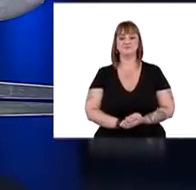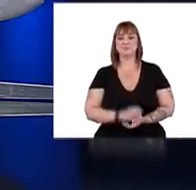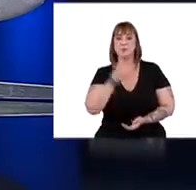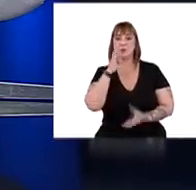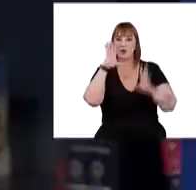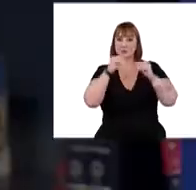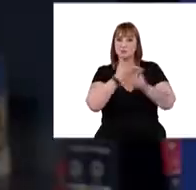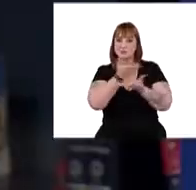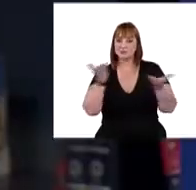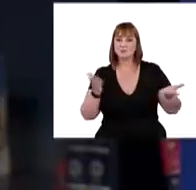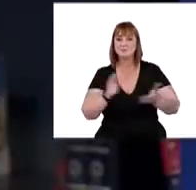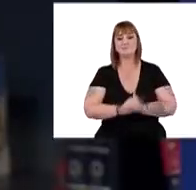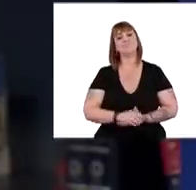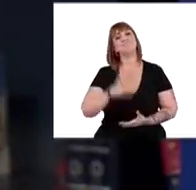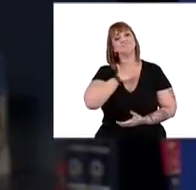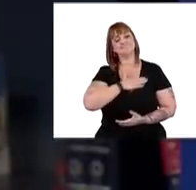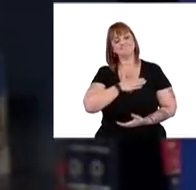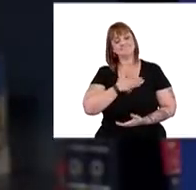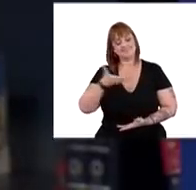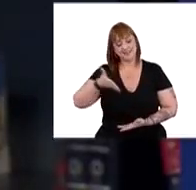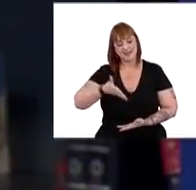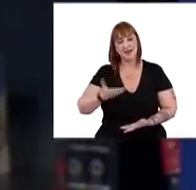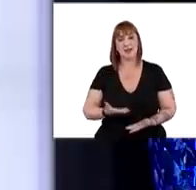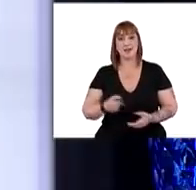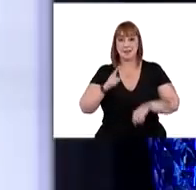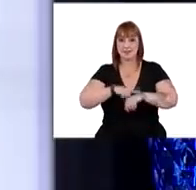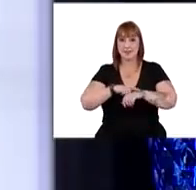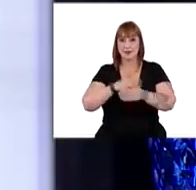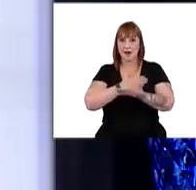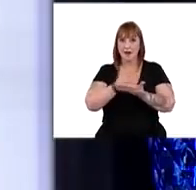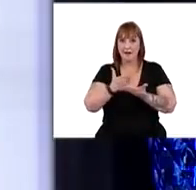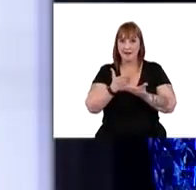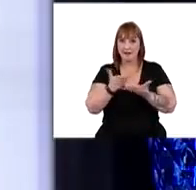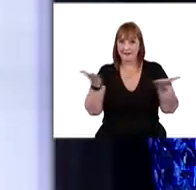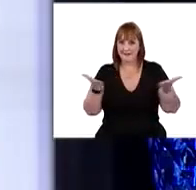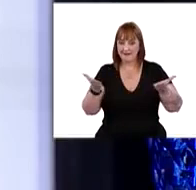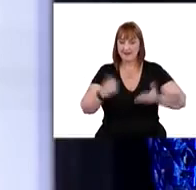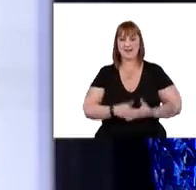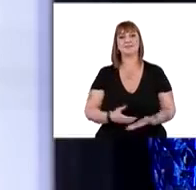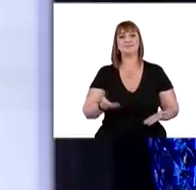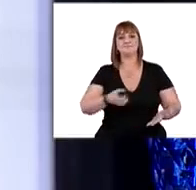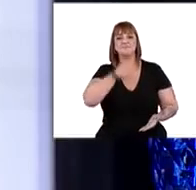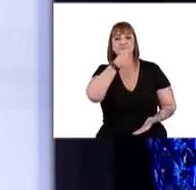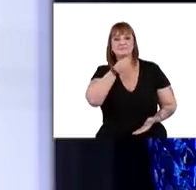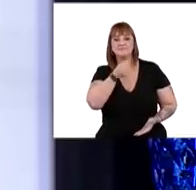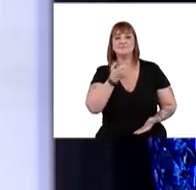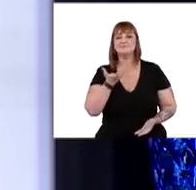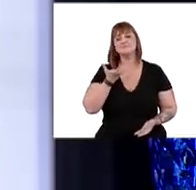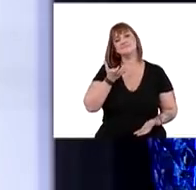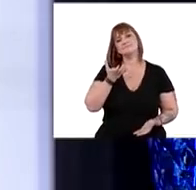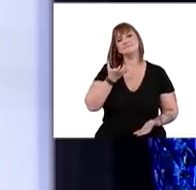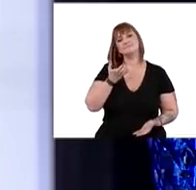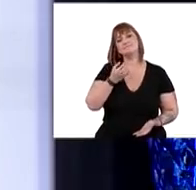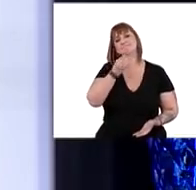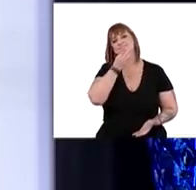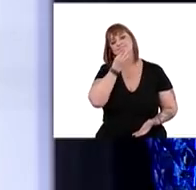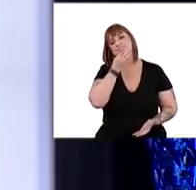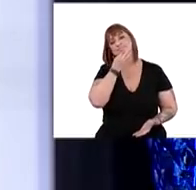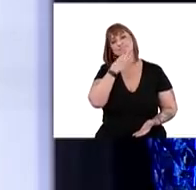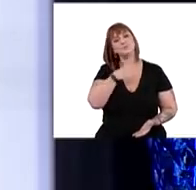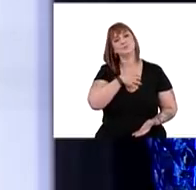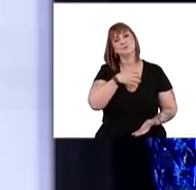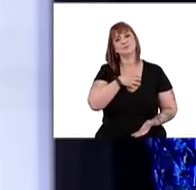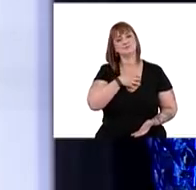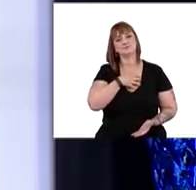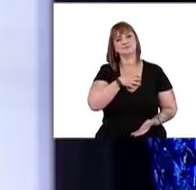noite a todos. Prazer estar aqui. Nosso tempo começa a contar a partir de agora. Nessa entrevista, eu gostaria de fazer uma crítica à maneira